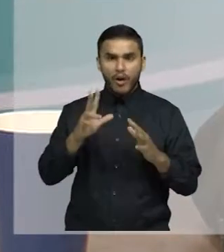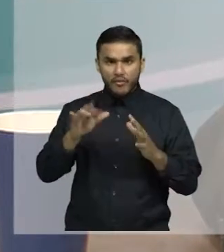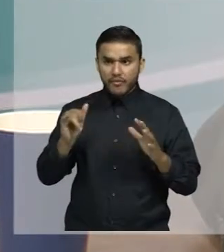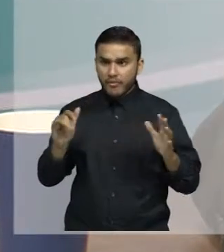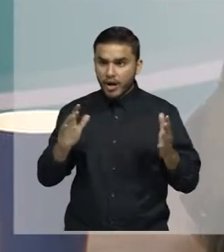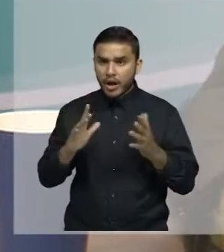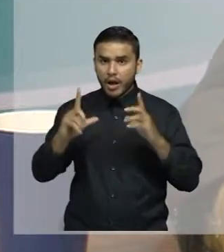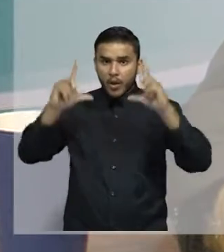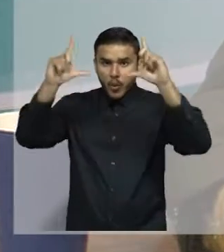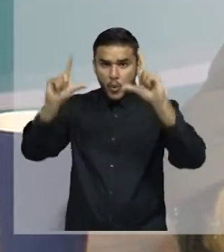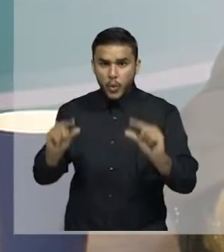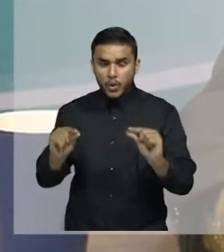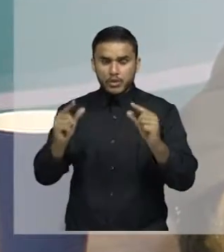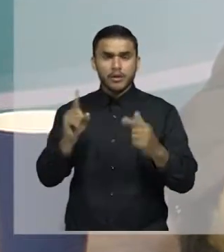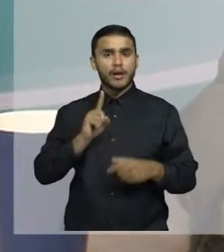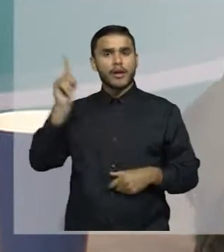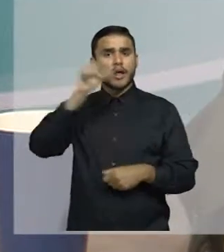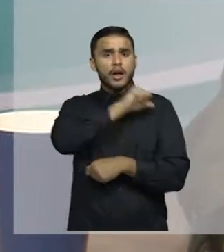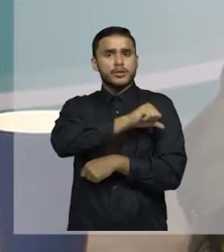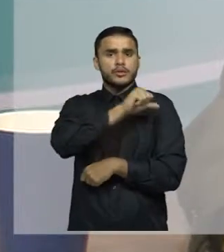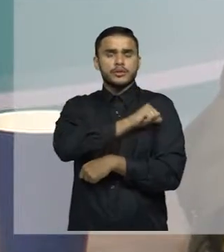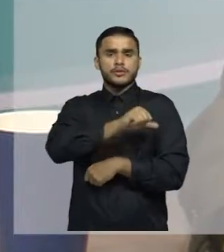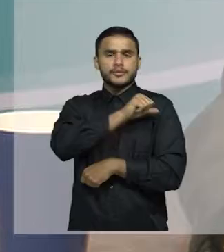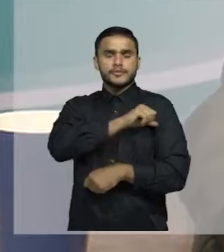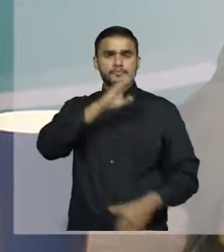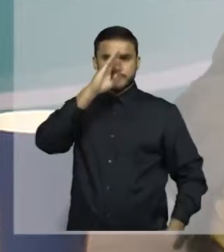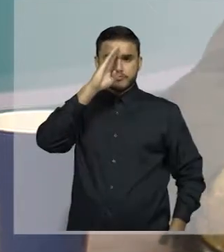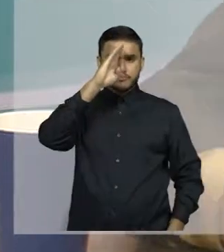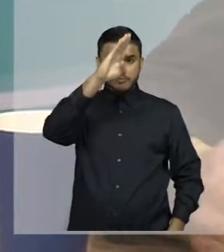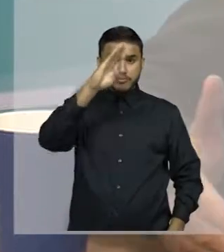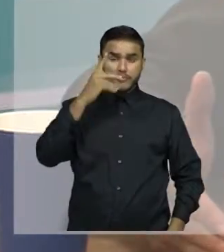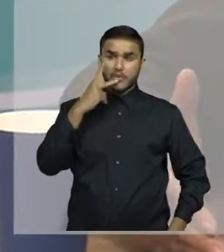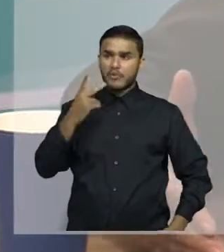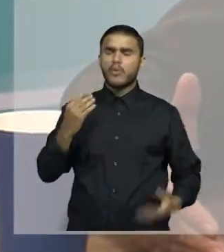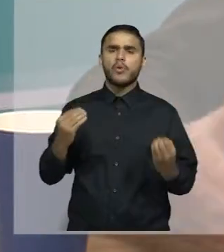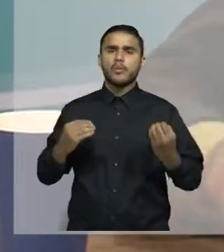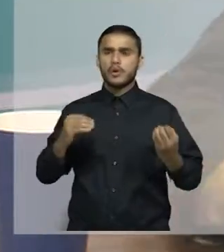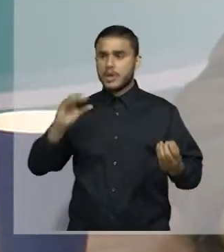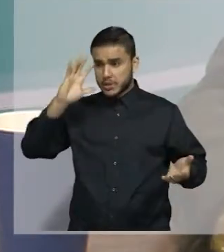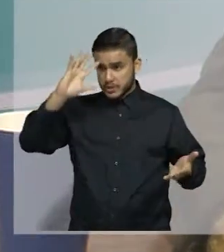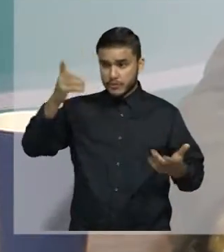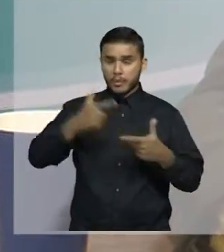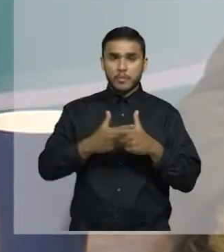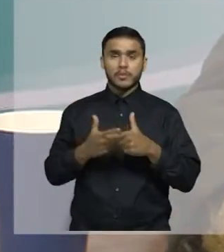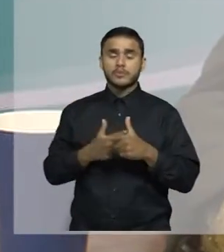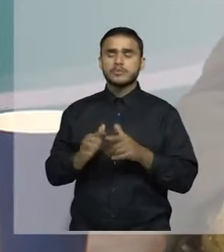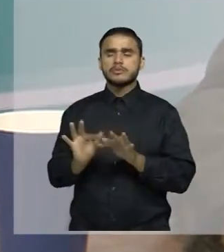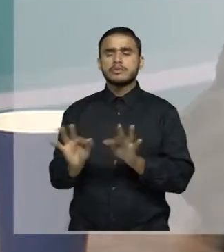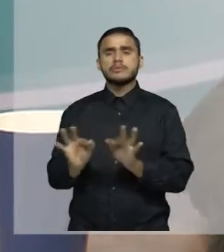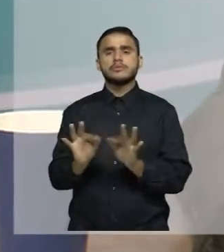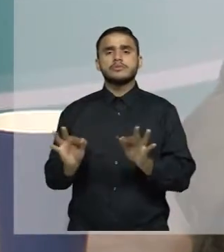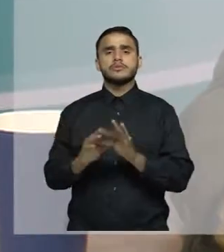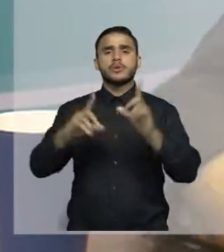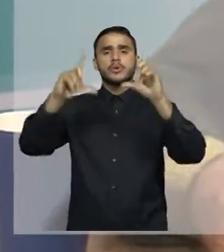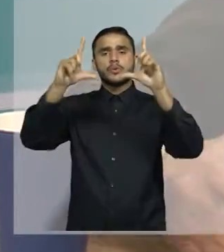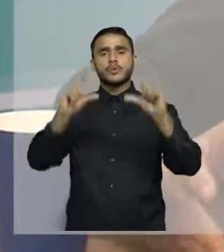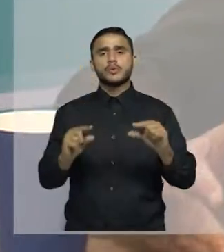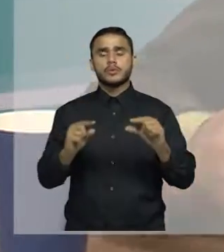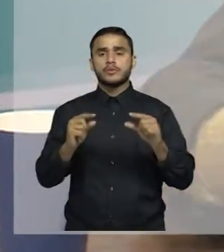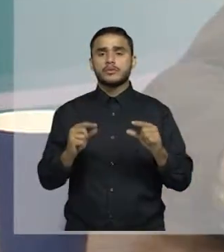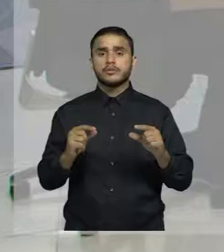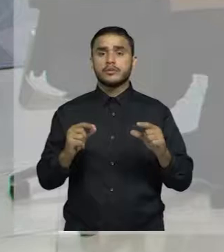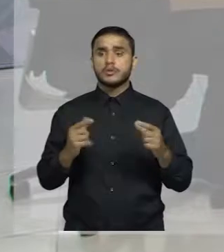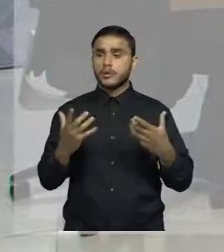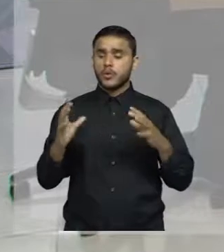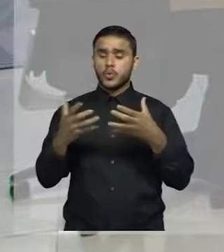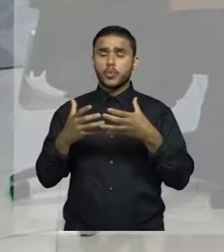cura. Nem o Exército no Rio de Janeiro foi uma atitude para resolver um problema. Foi só para fazer um paliativo e fez. Reduziu a